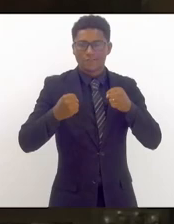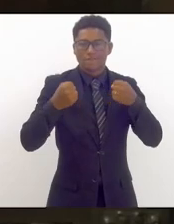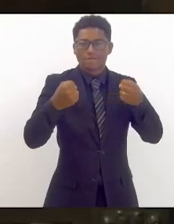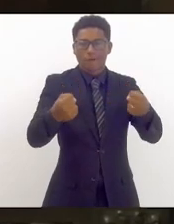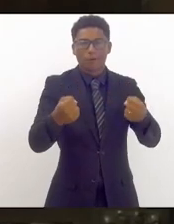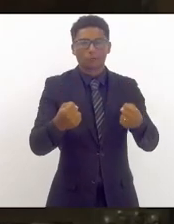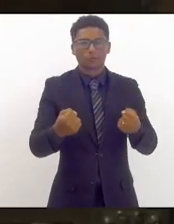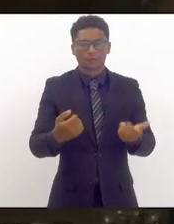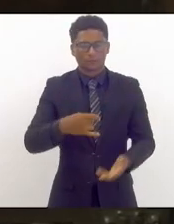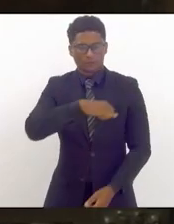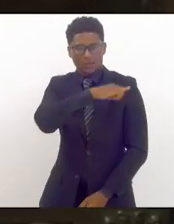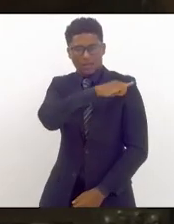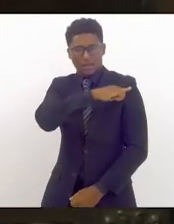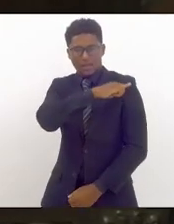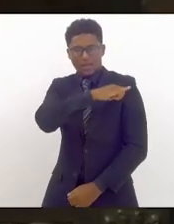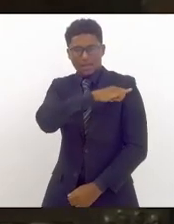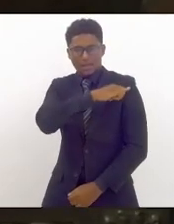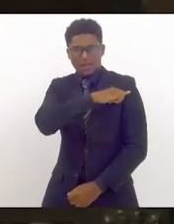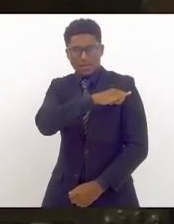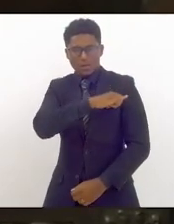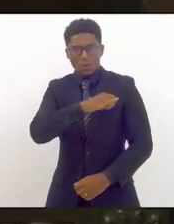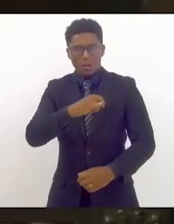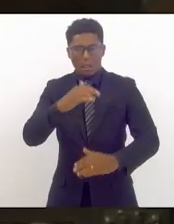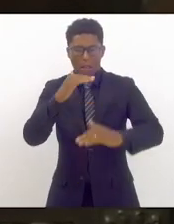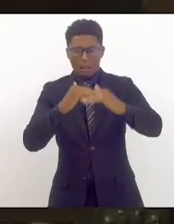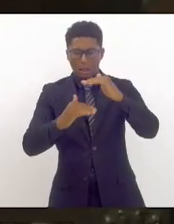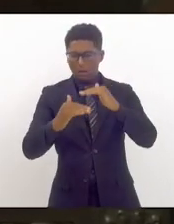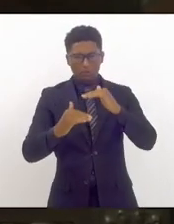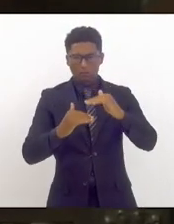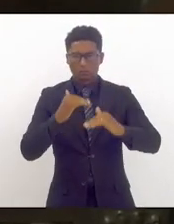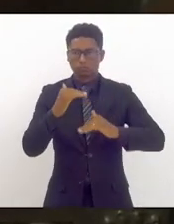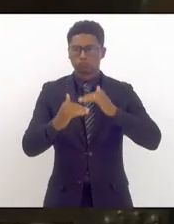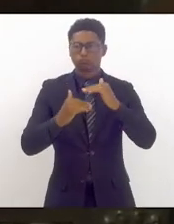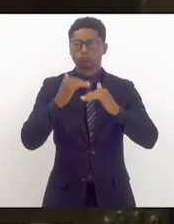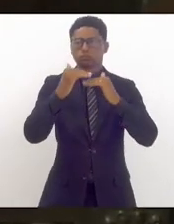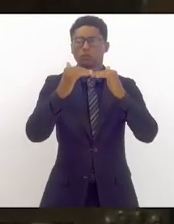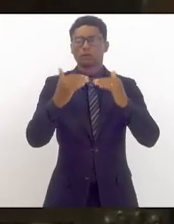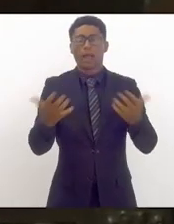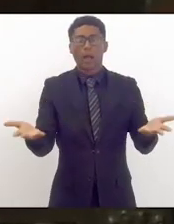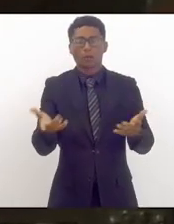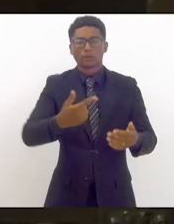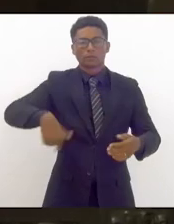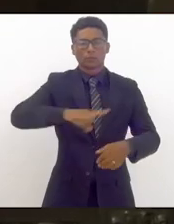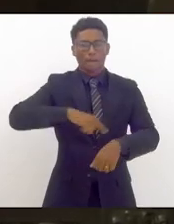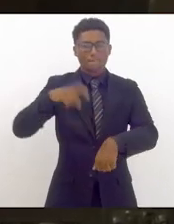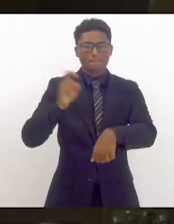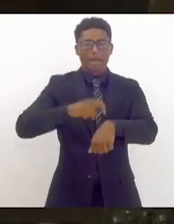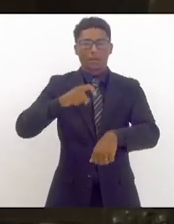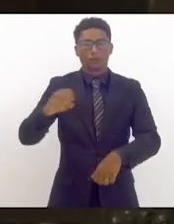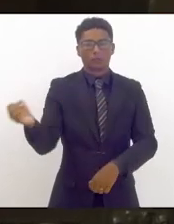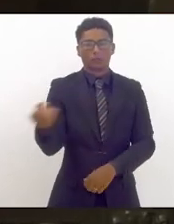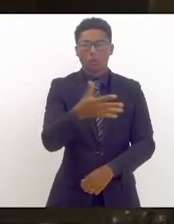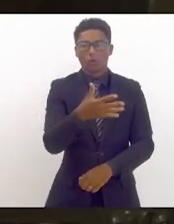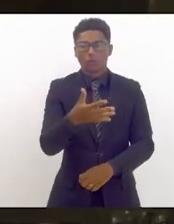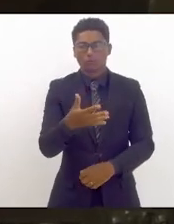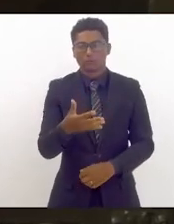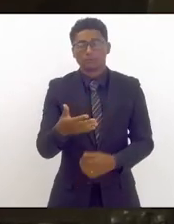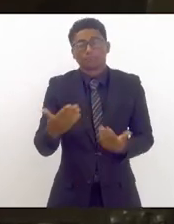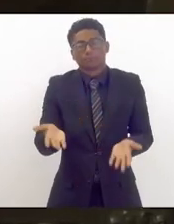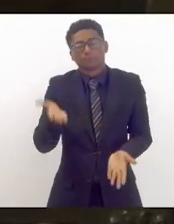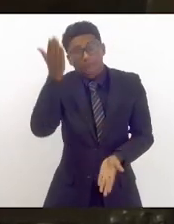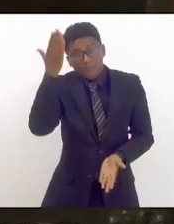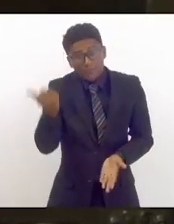Janeiro do estado de letargia que estava. Vivemos um novo momento, muito distante daquele Rio de